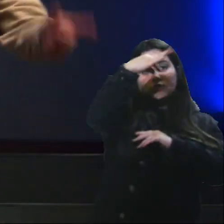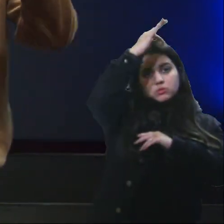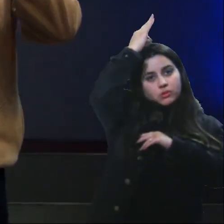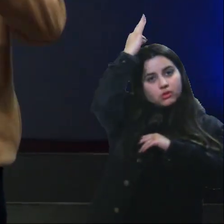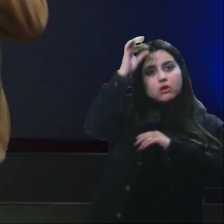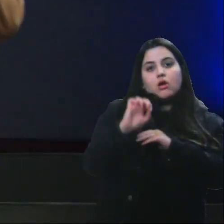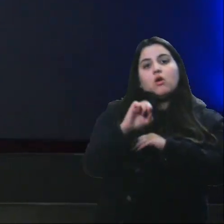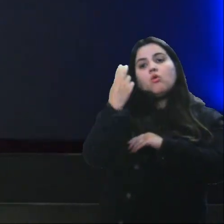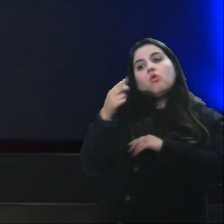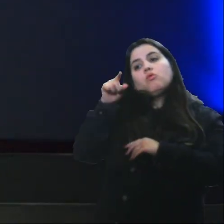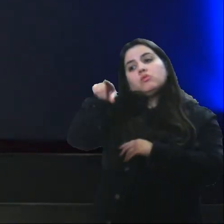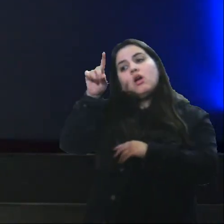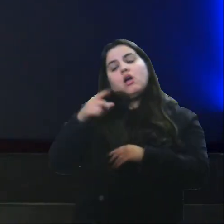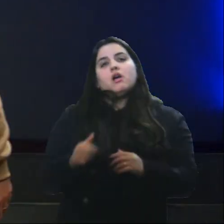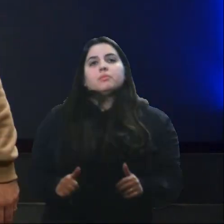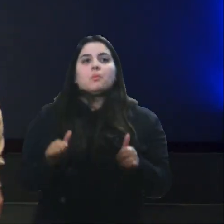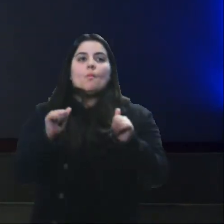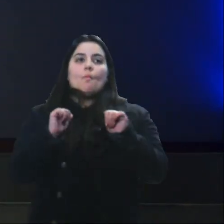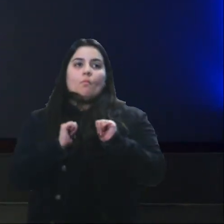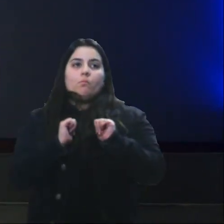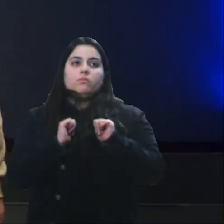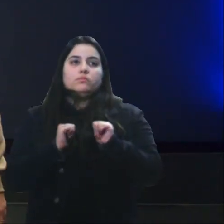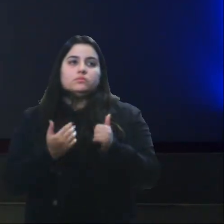é a palha que é jogada no fogo.